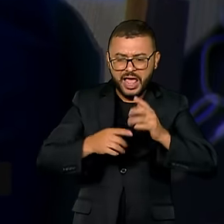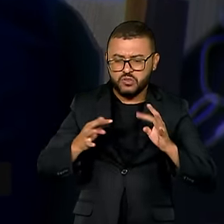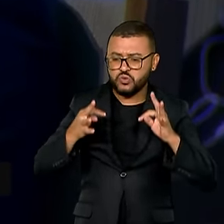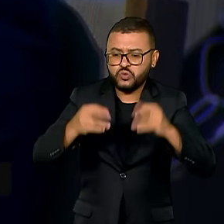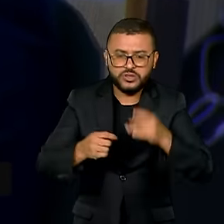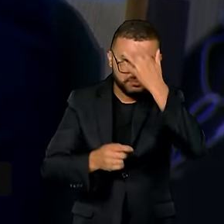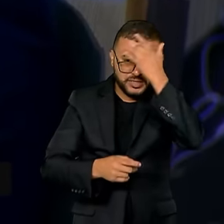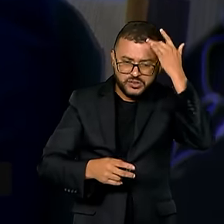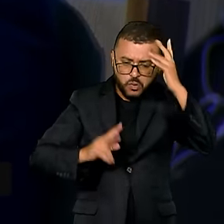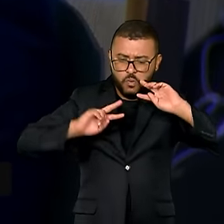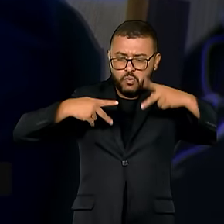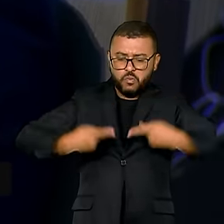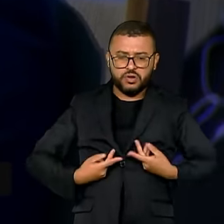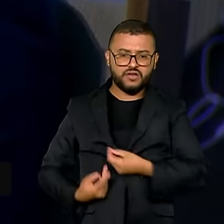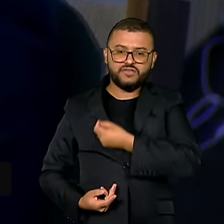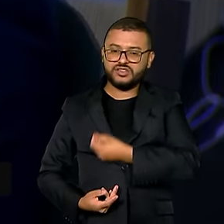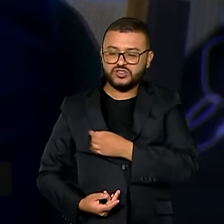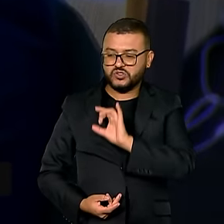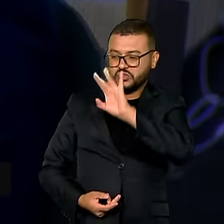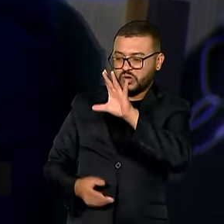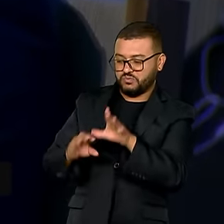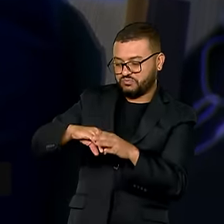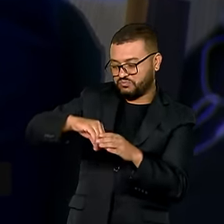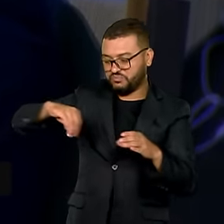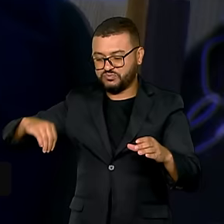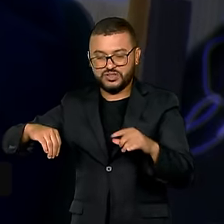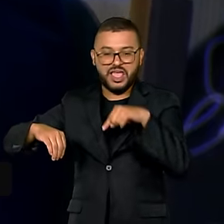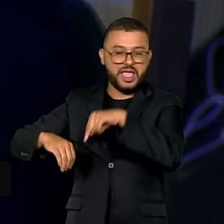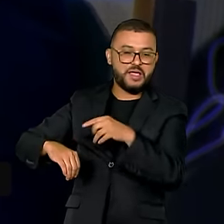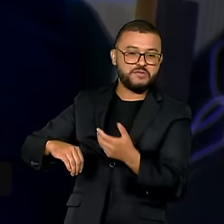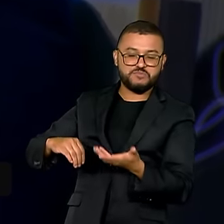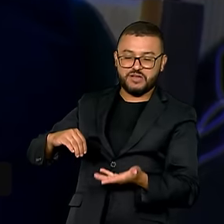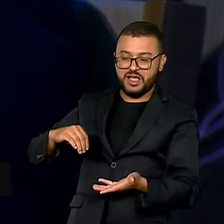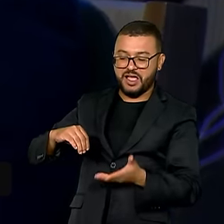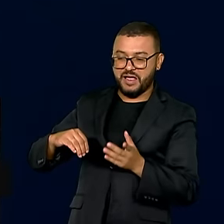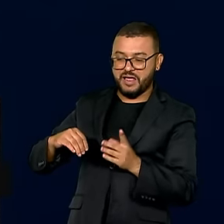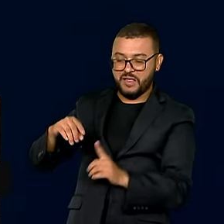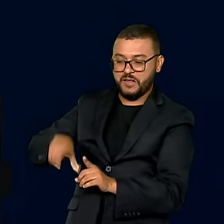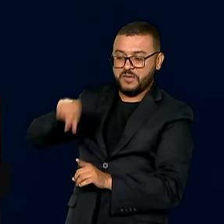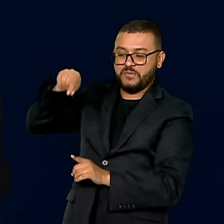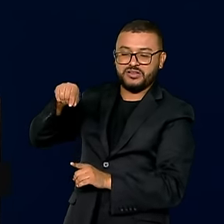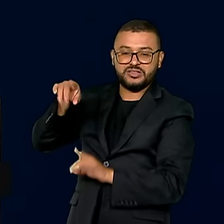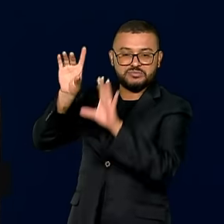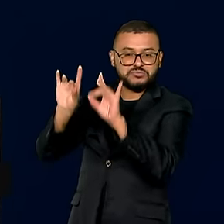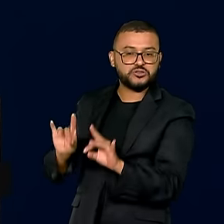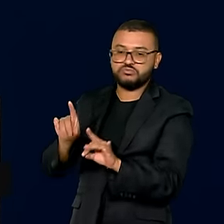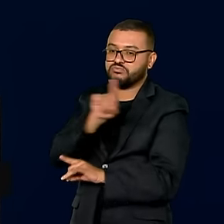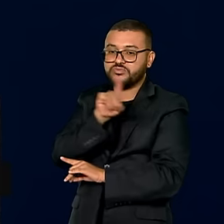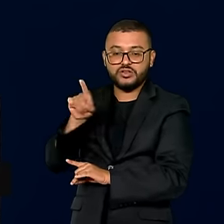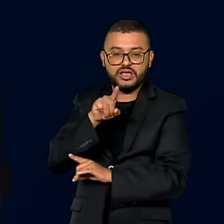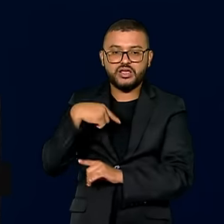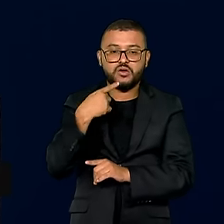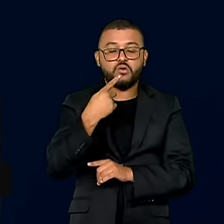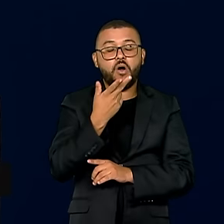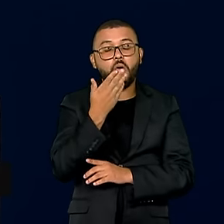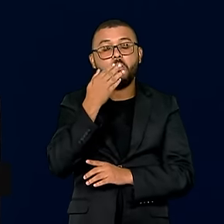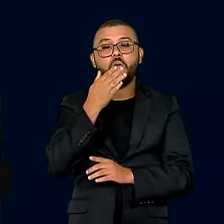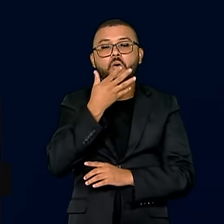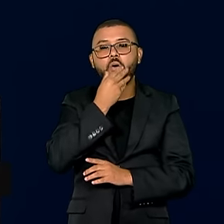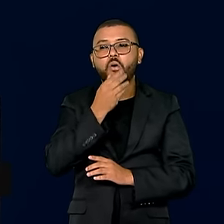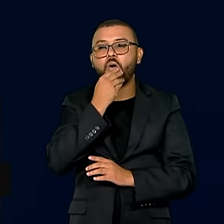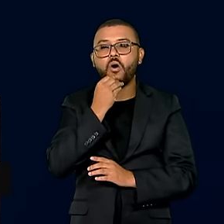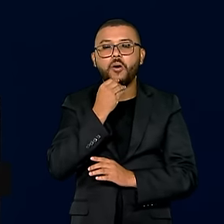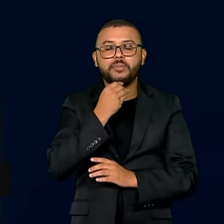seus habitantes e não apenas uma minoria privilegiada. Como nos convida o Papa Francisco